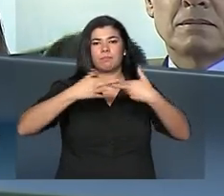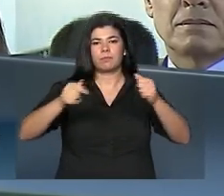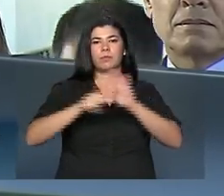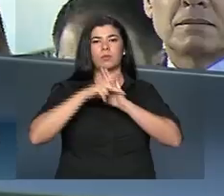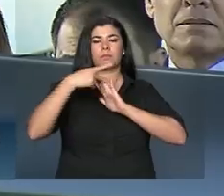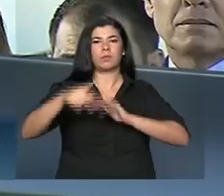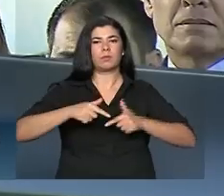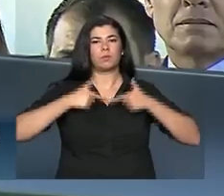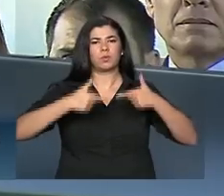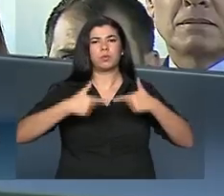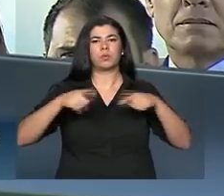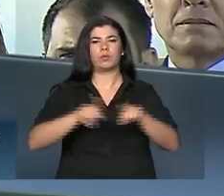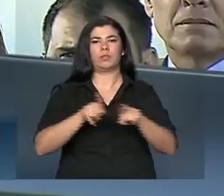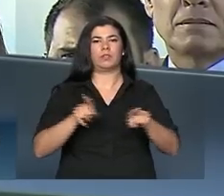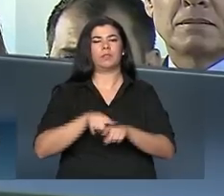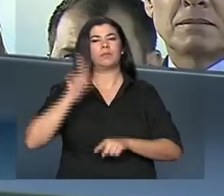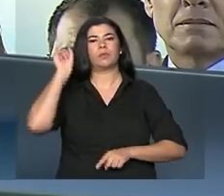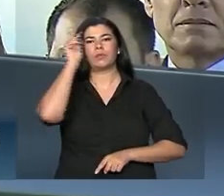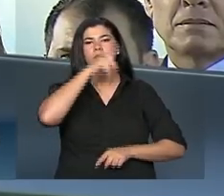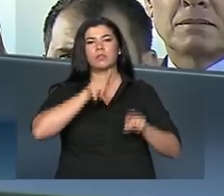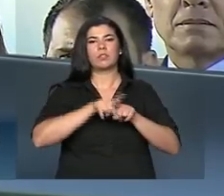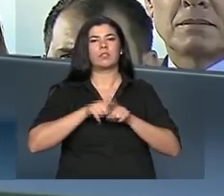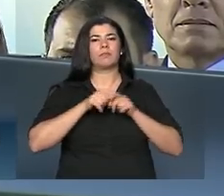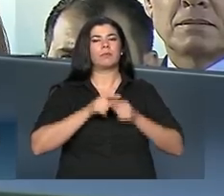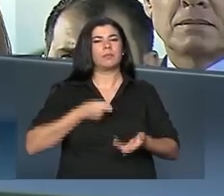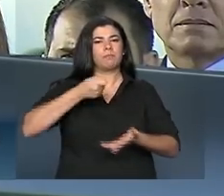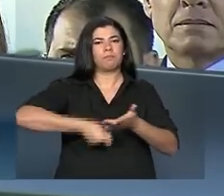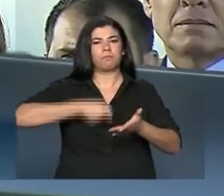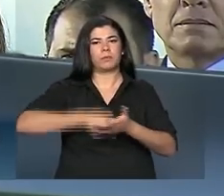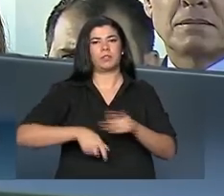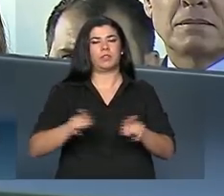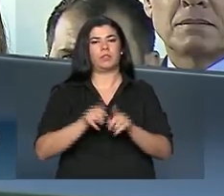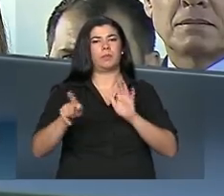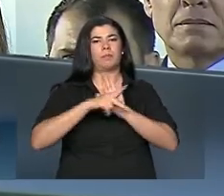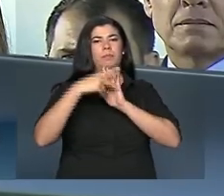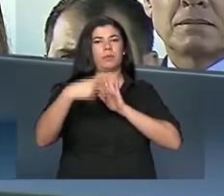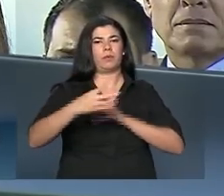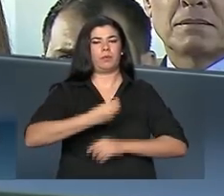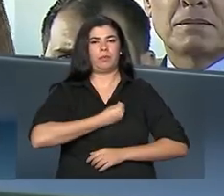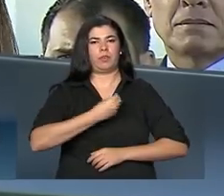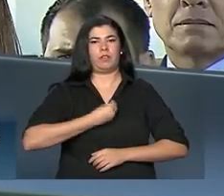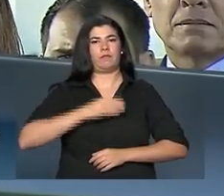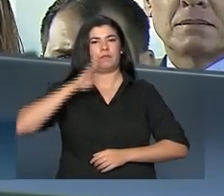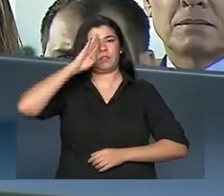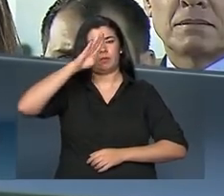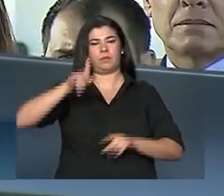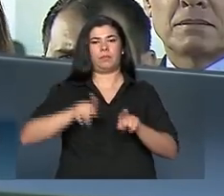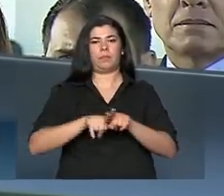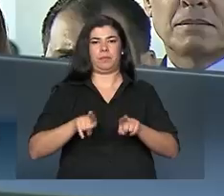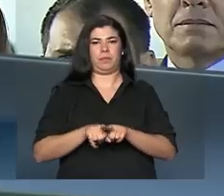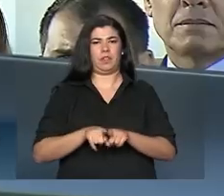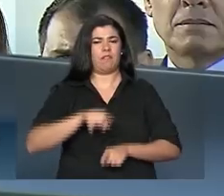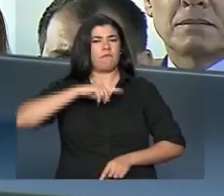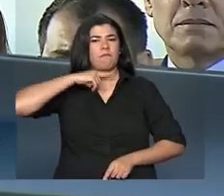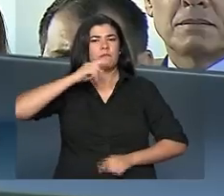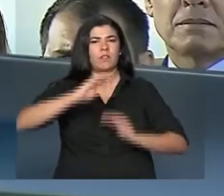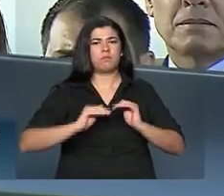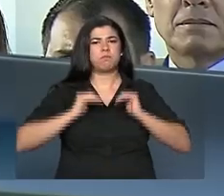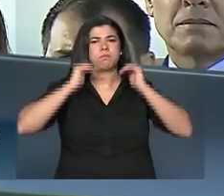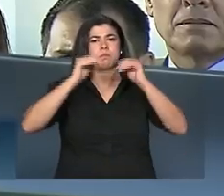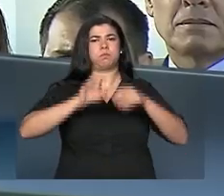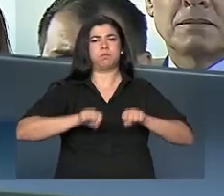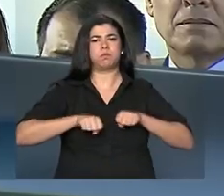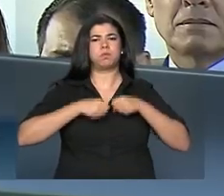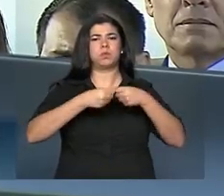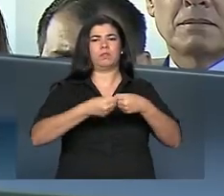por desafios, dificuldades e perseverança típicos da vida militar. Ninguém o superou no